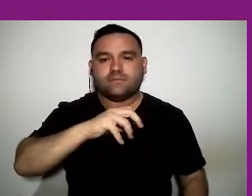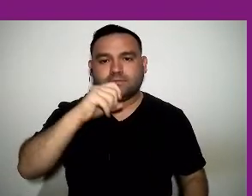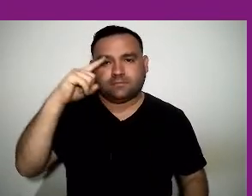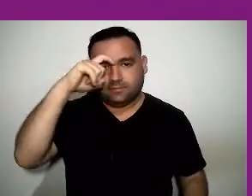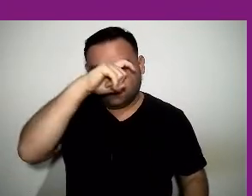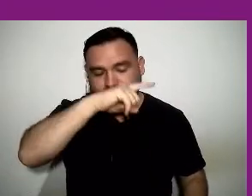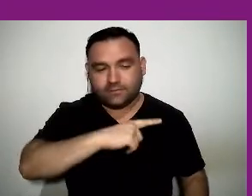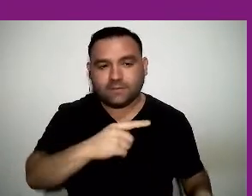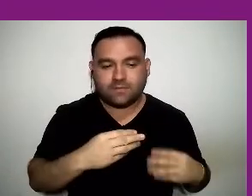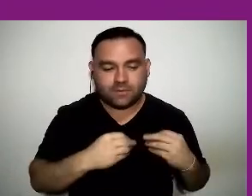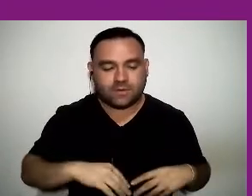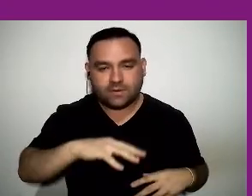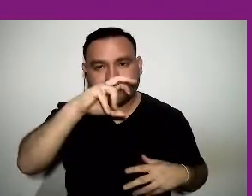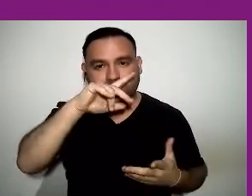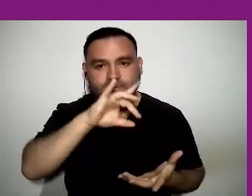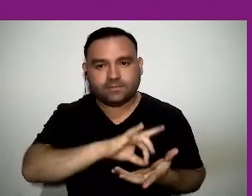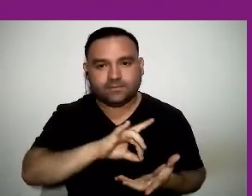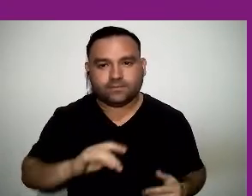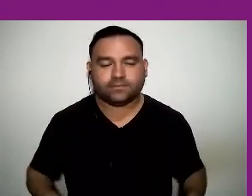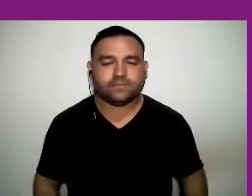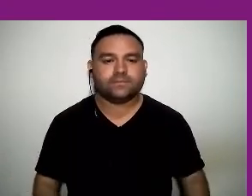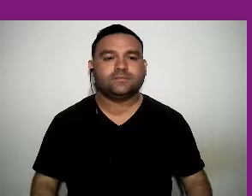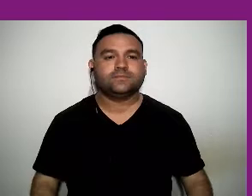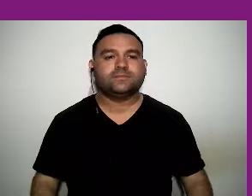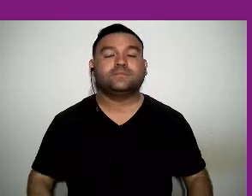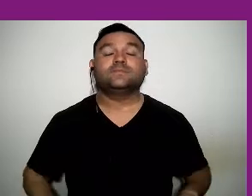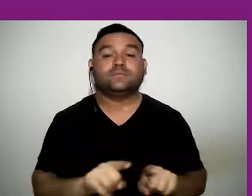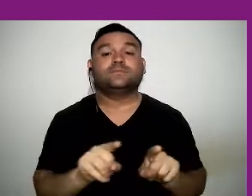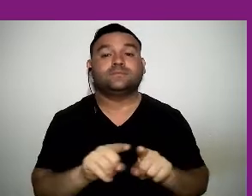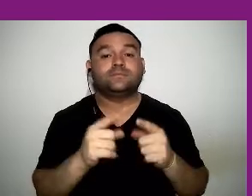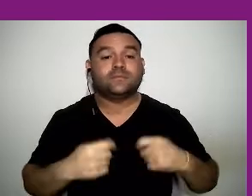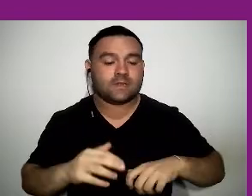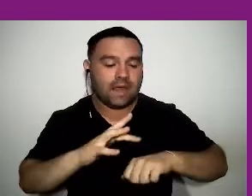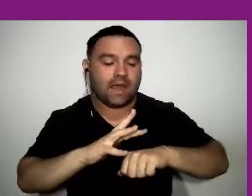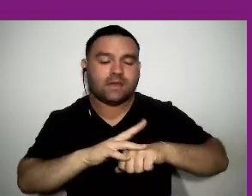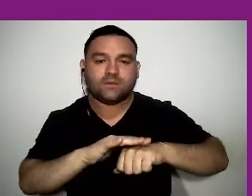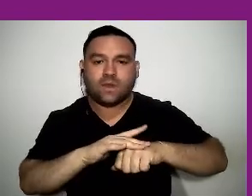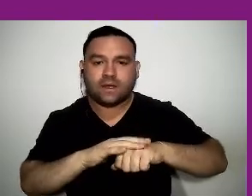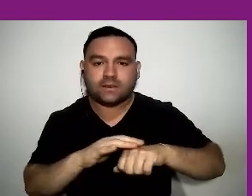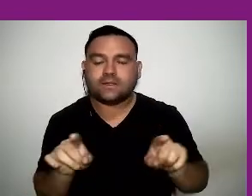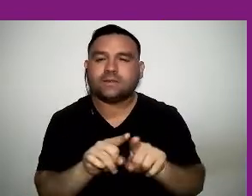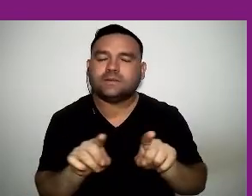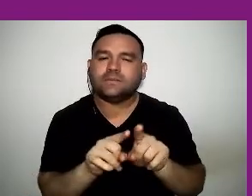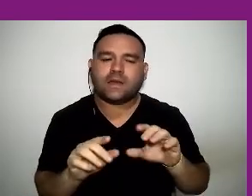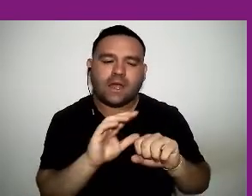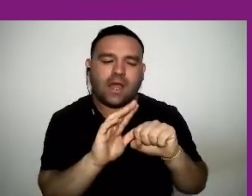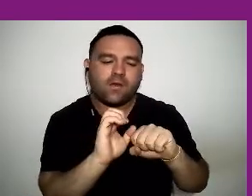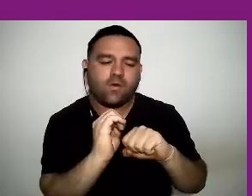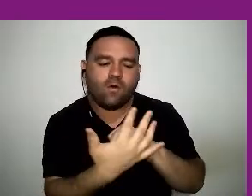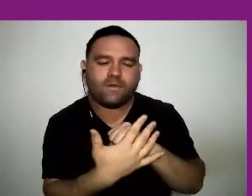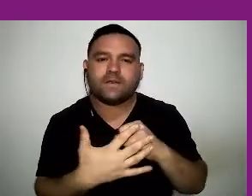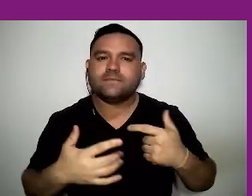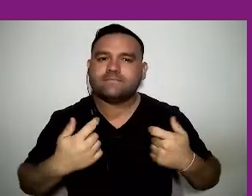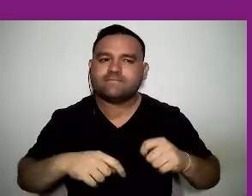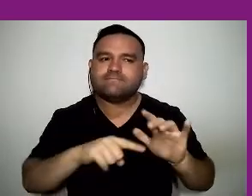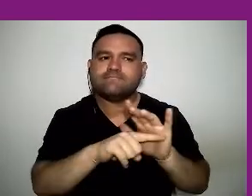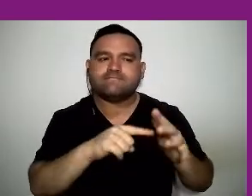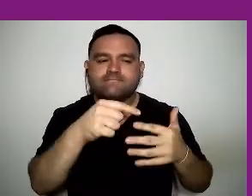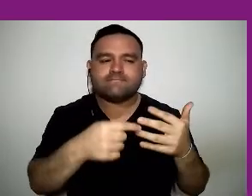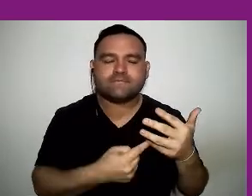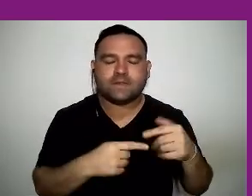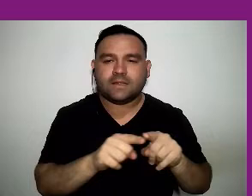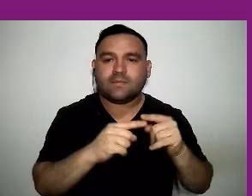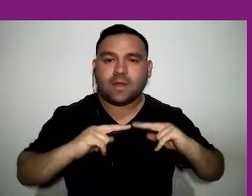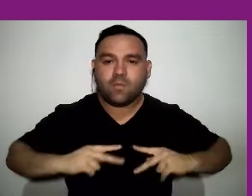acometimento respiratório real. Bem, entender a patogênese da COVID-19, não só da